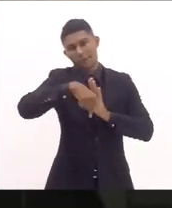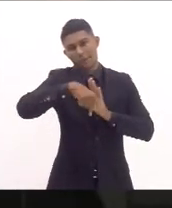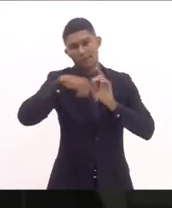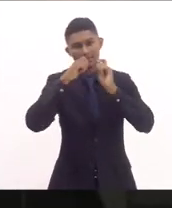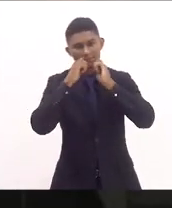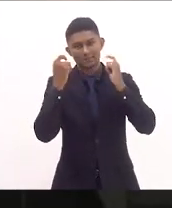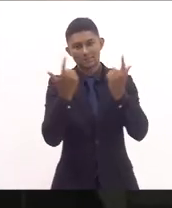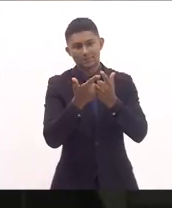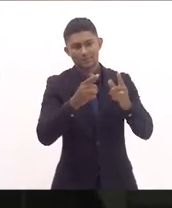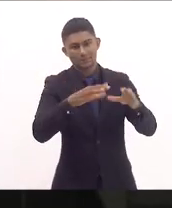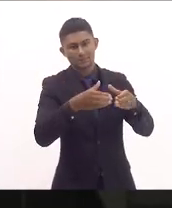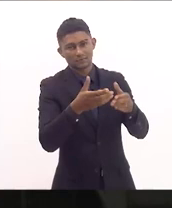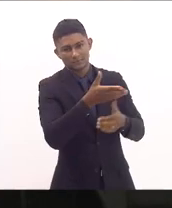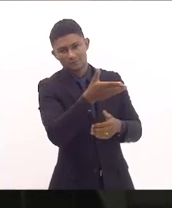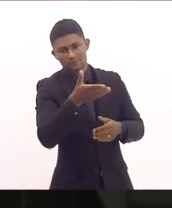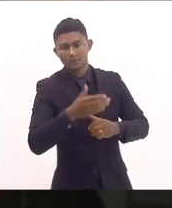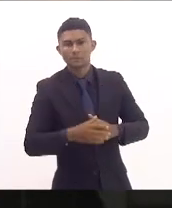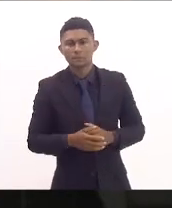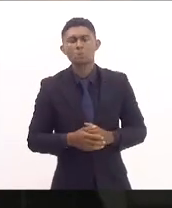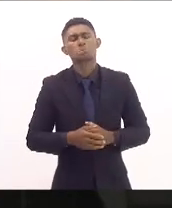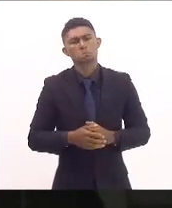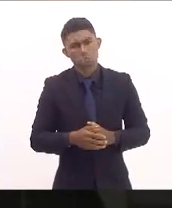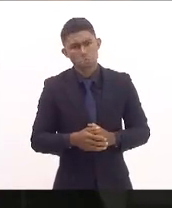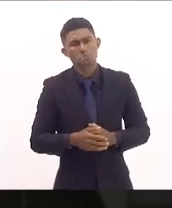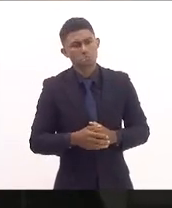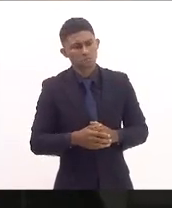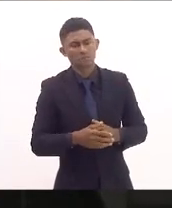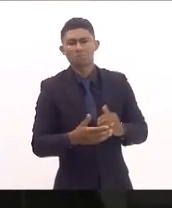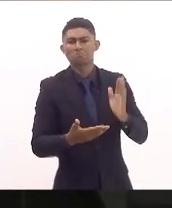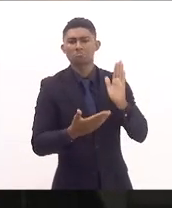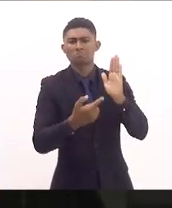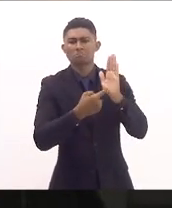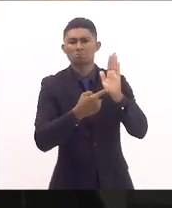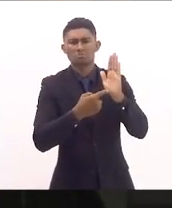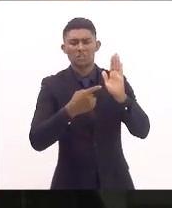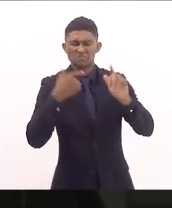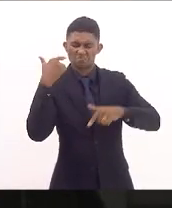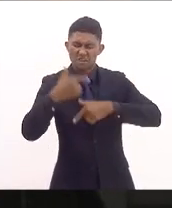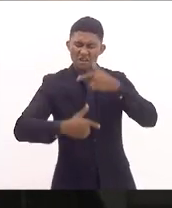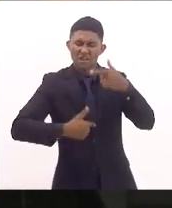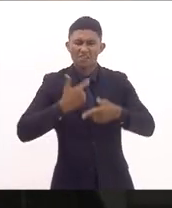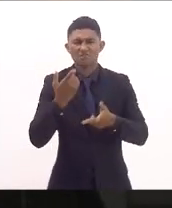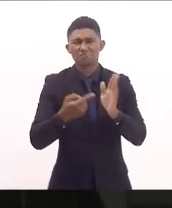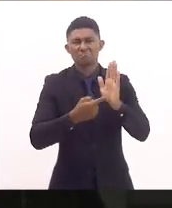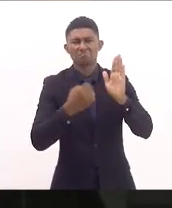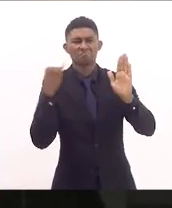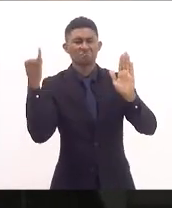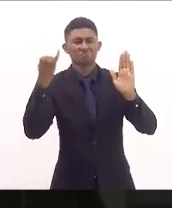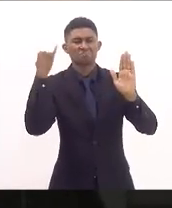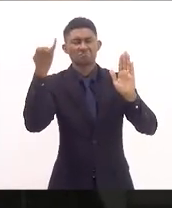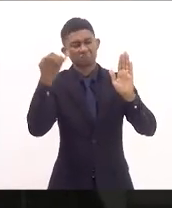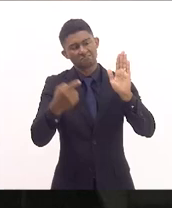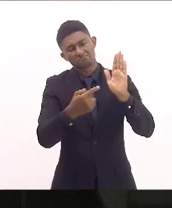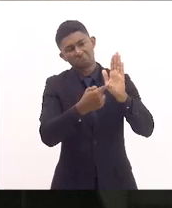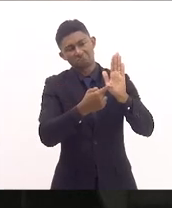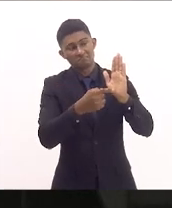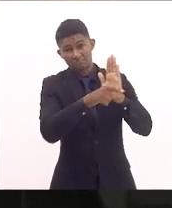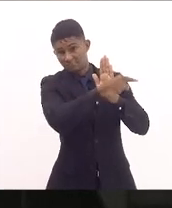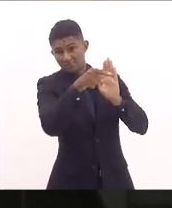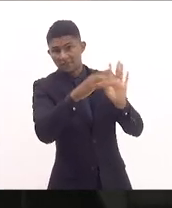Legislativa um bom trabalho da maior relevância me deixe aqui que